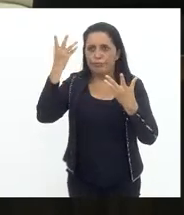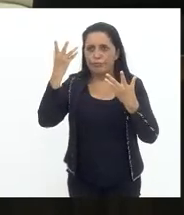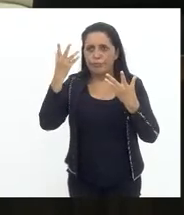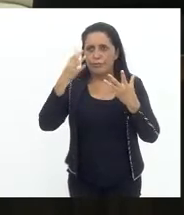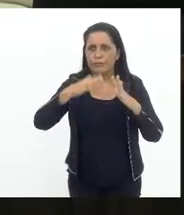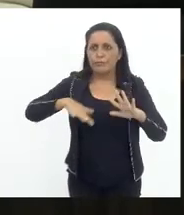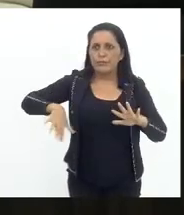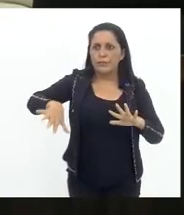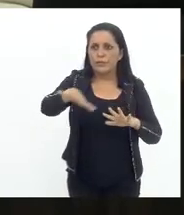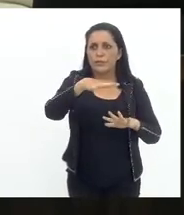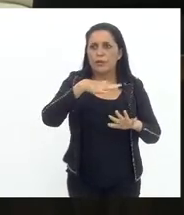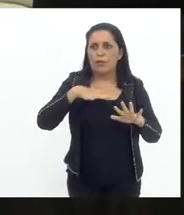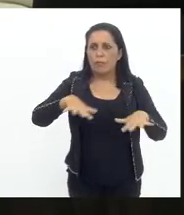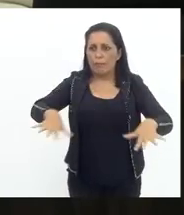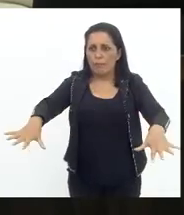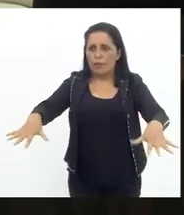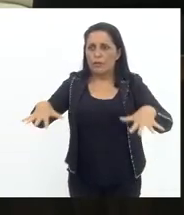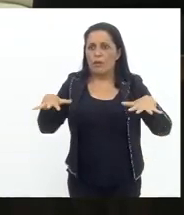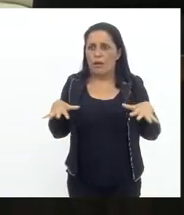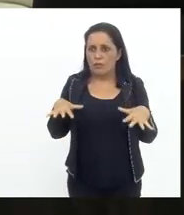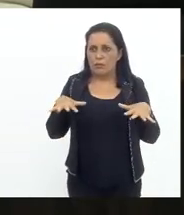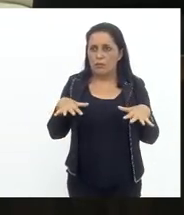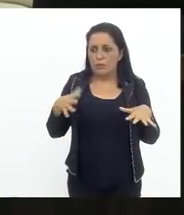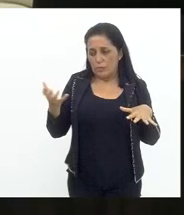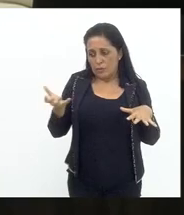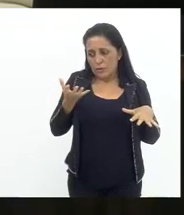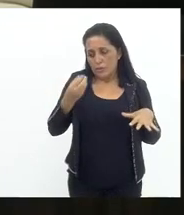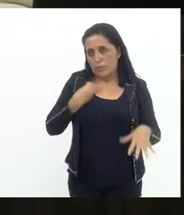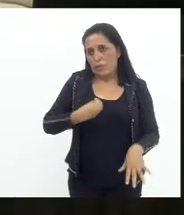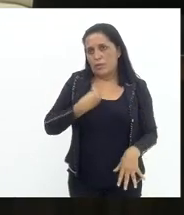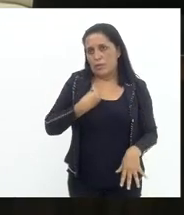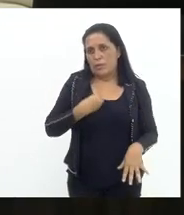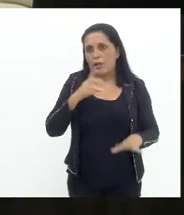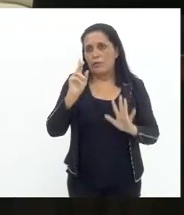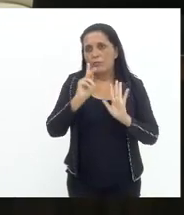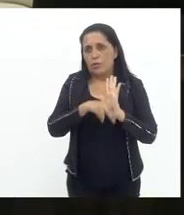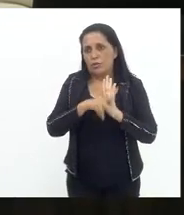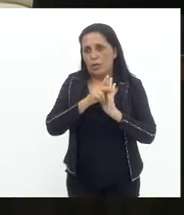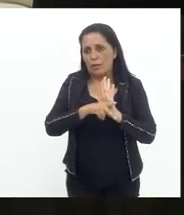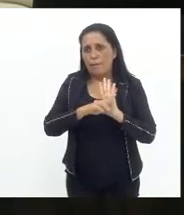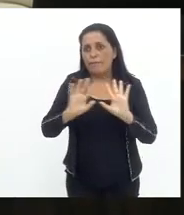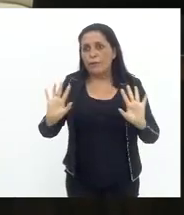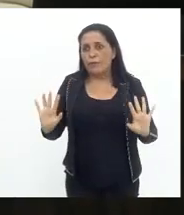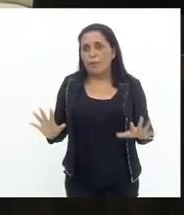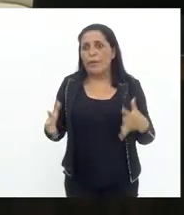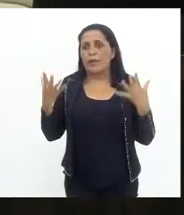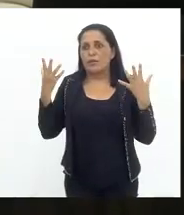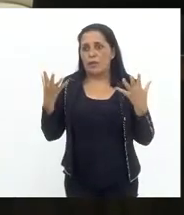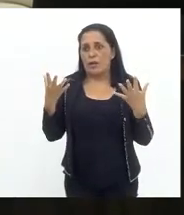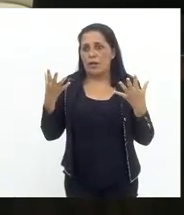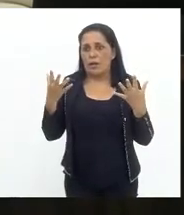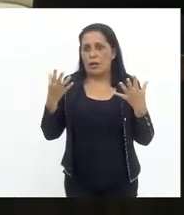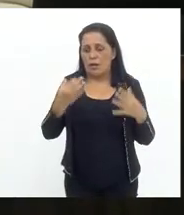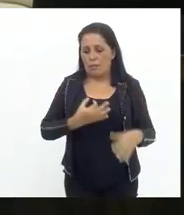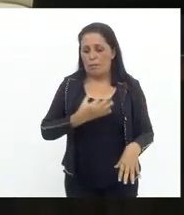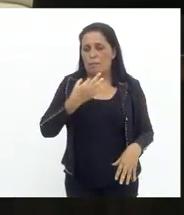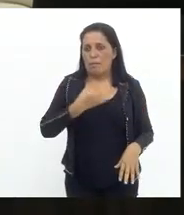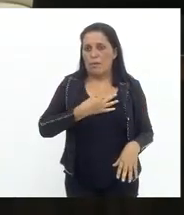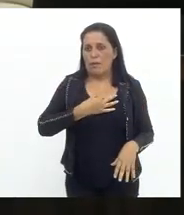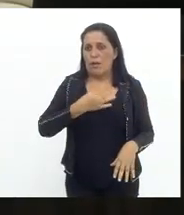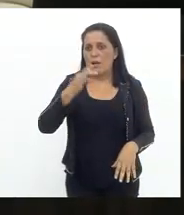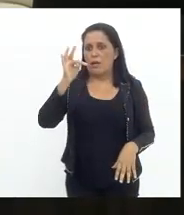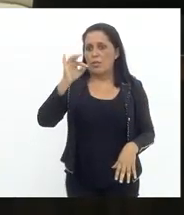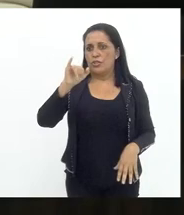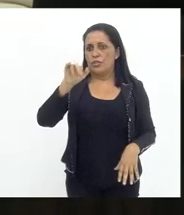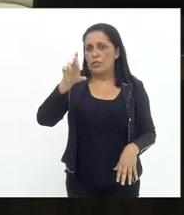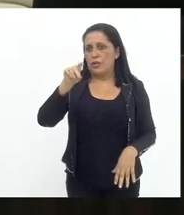plenário. E quem quiser participar desse projeto, nós vamos homenagear com a medalha Tiradentes os